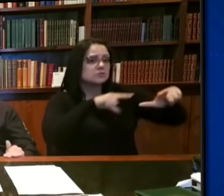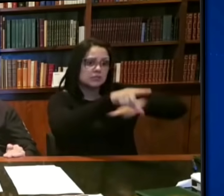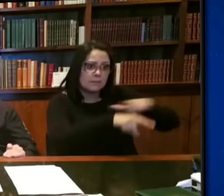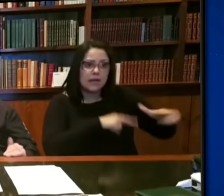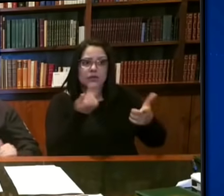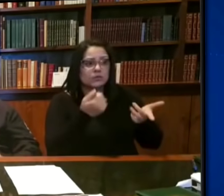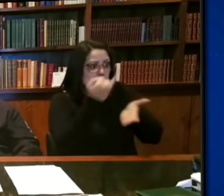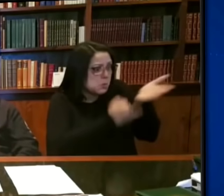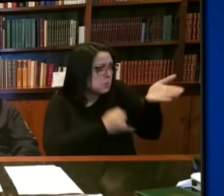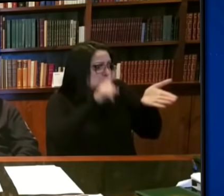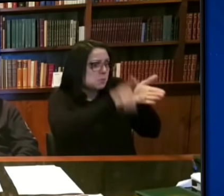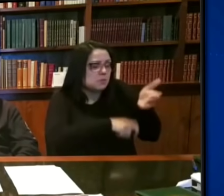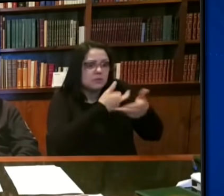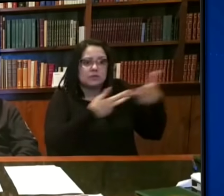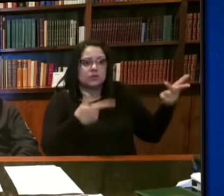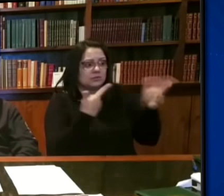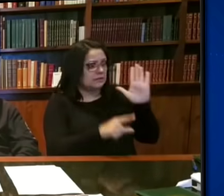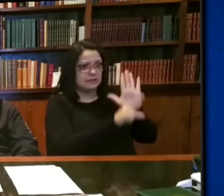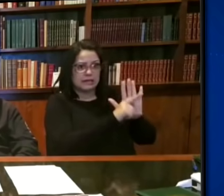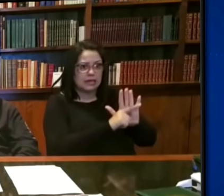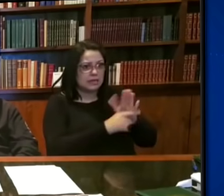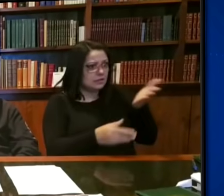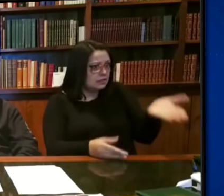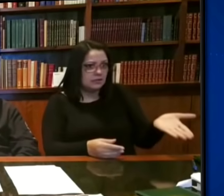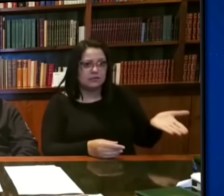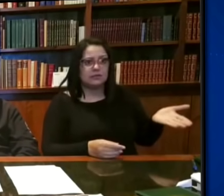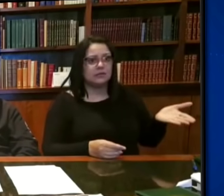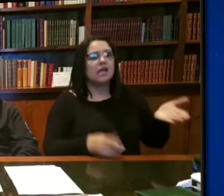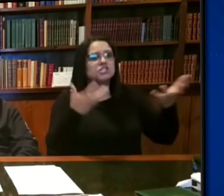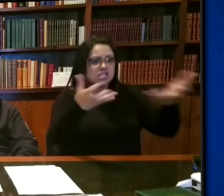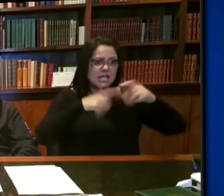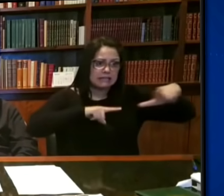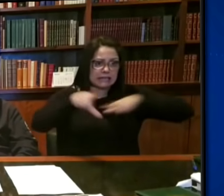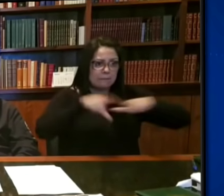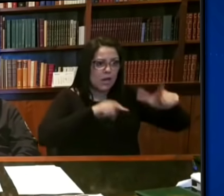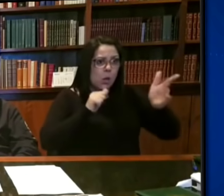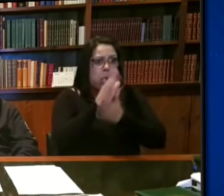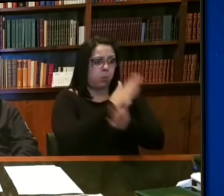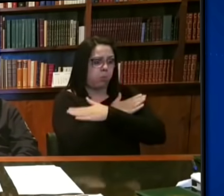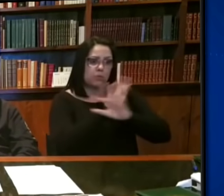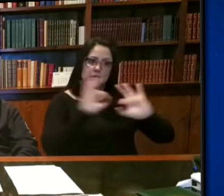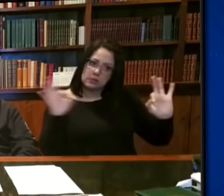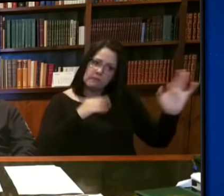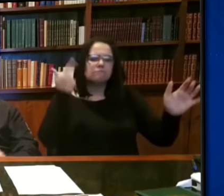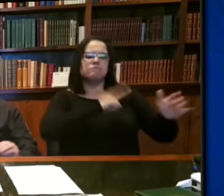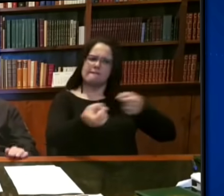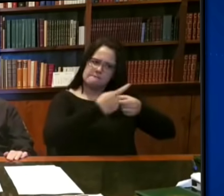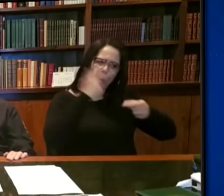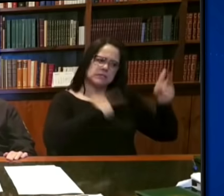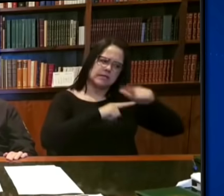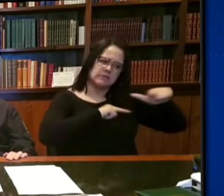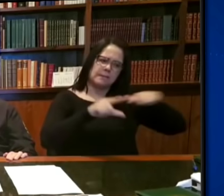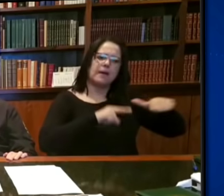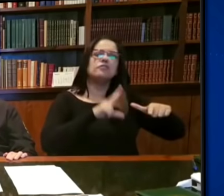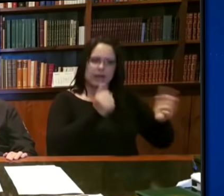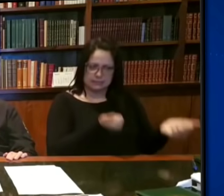porque não é uma legislação, é uma legislação para acabar com o desemprego em massa. Então, nós vamos submeter isso ao Congresso